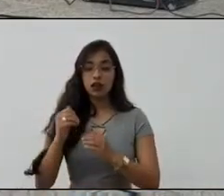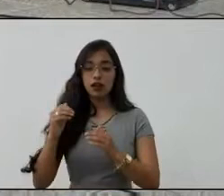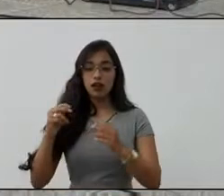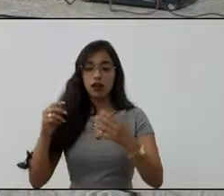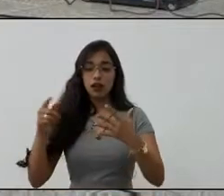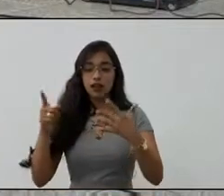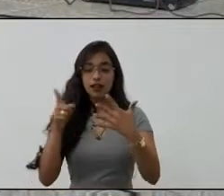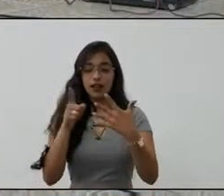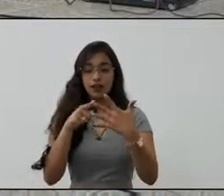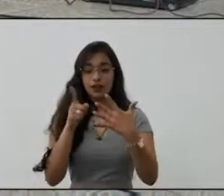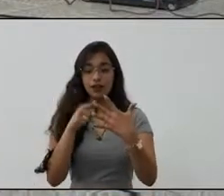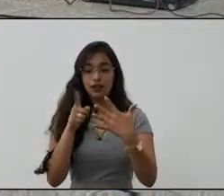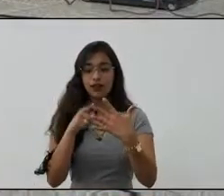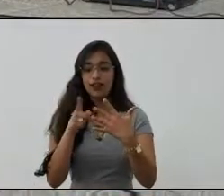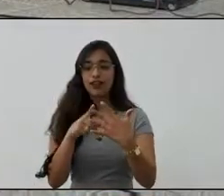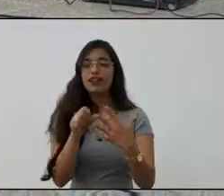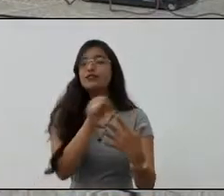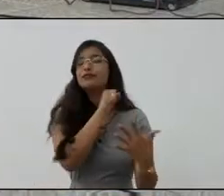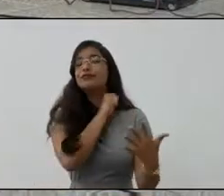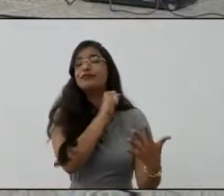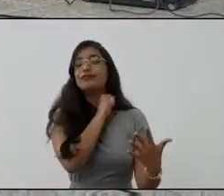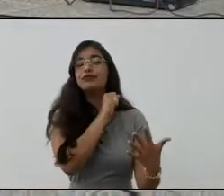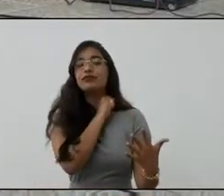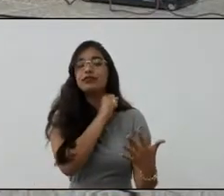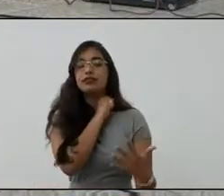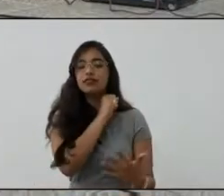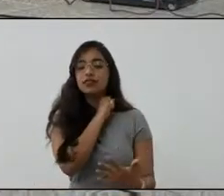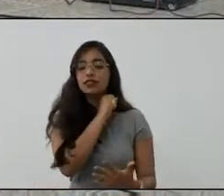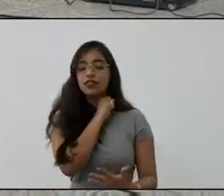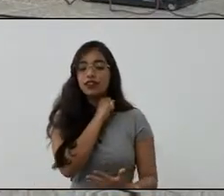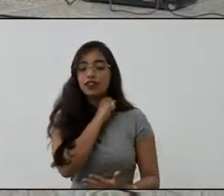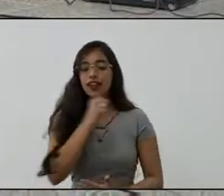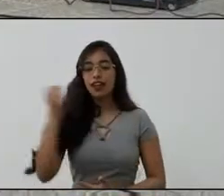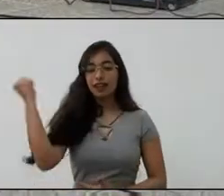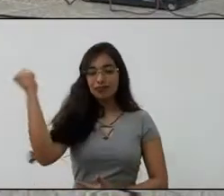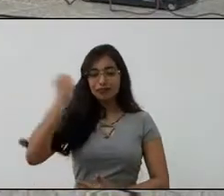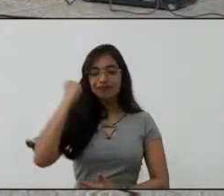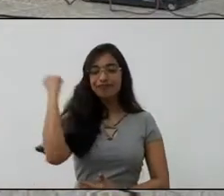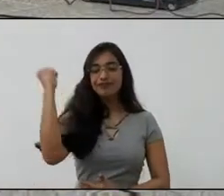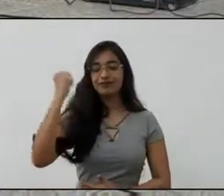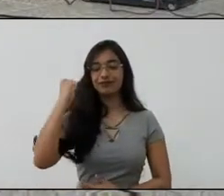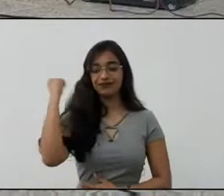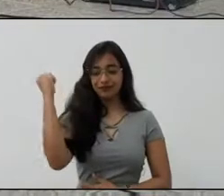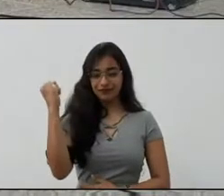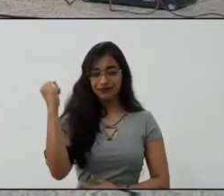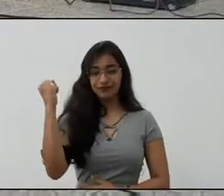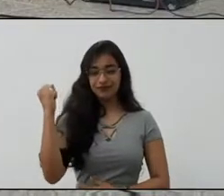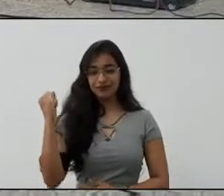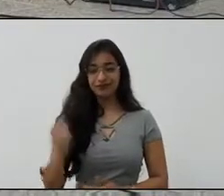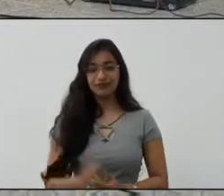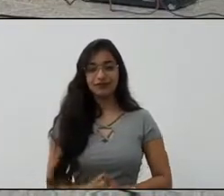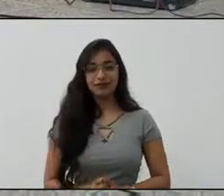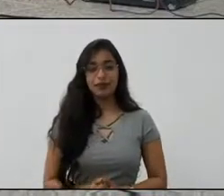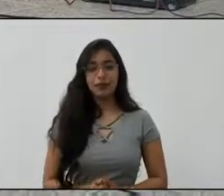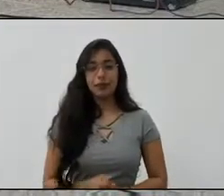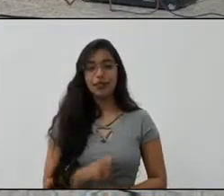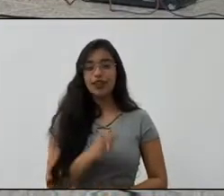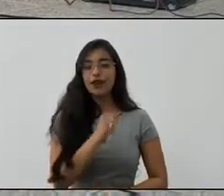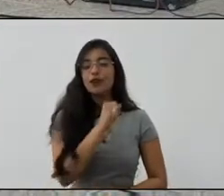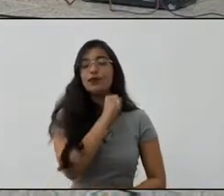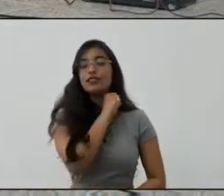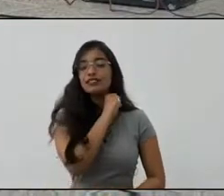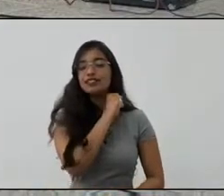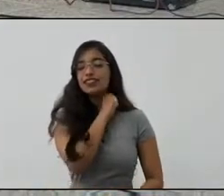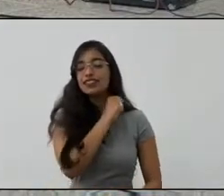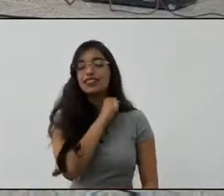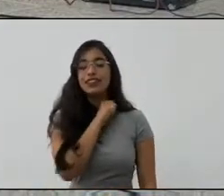o estresse, que é a forma mais grave da ausência de paz. O estresse, meus irmãos e